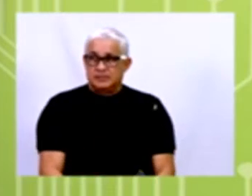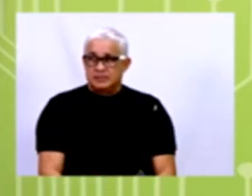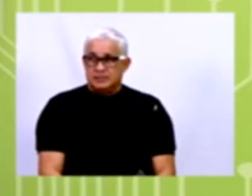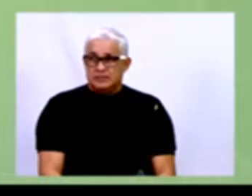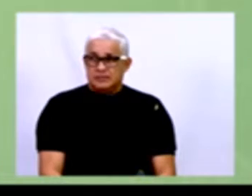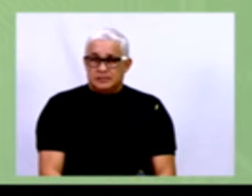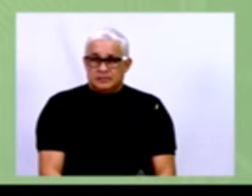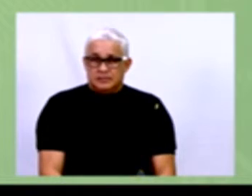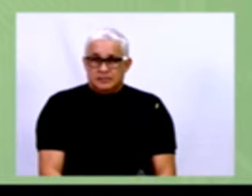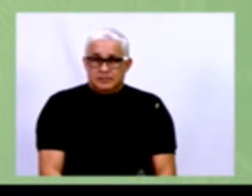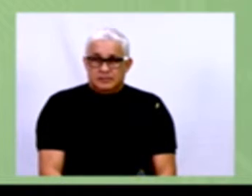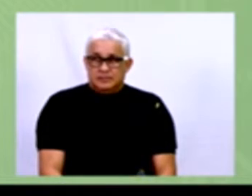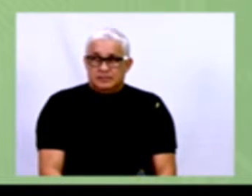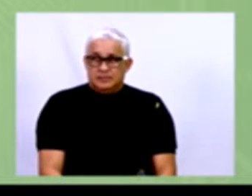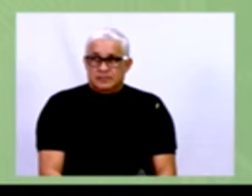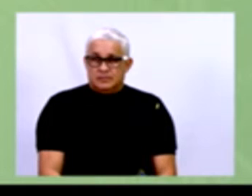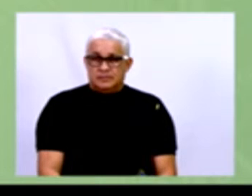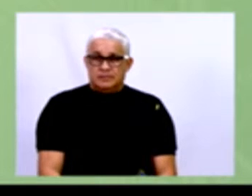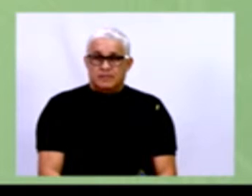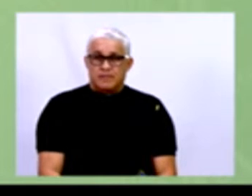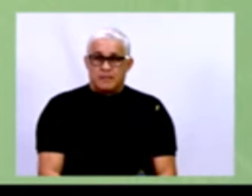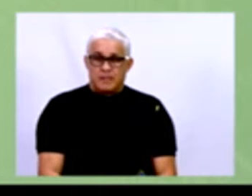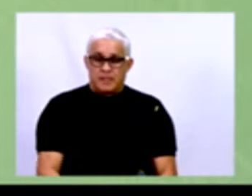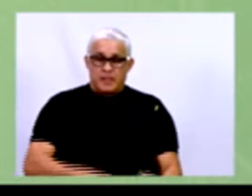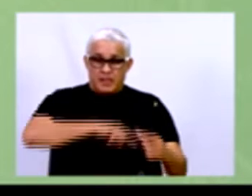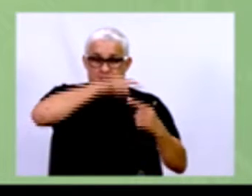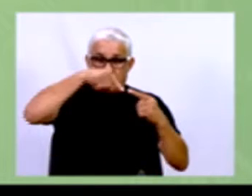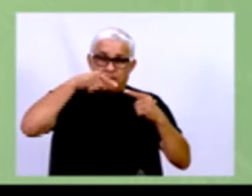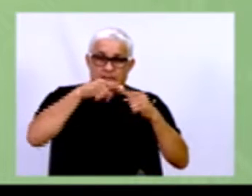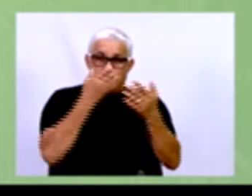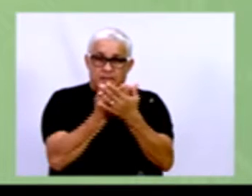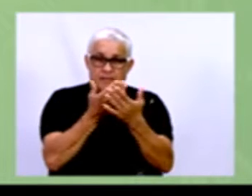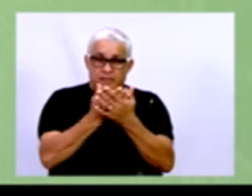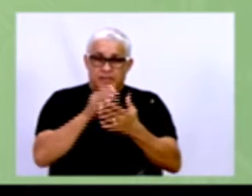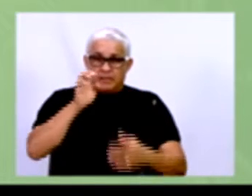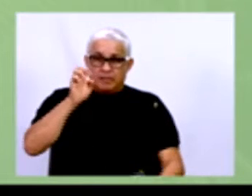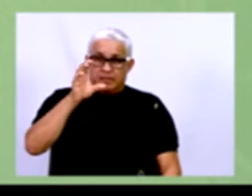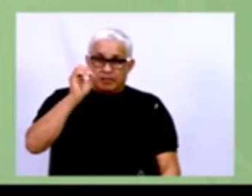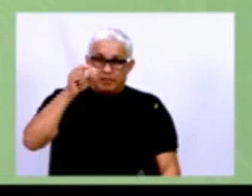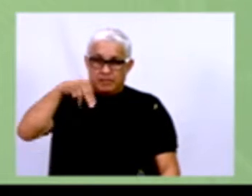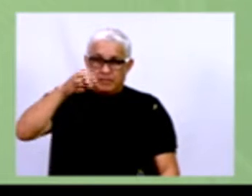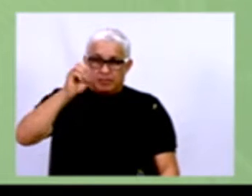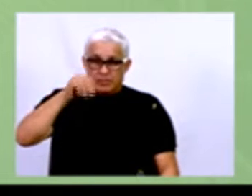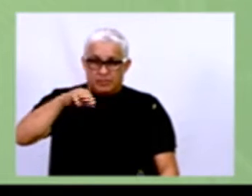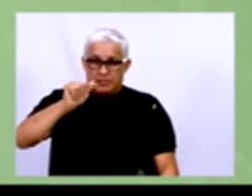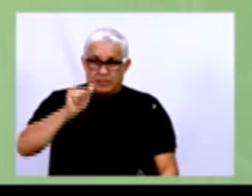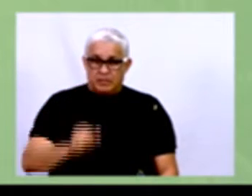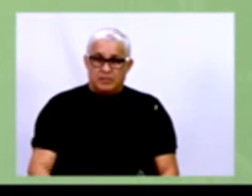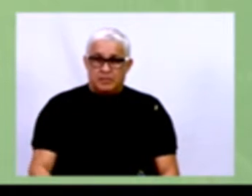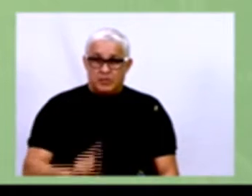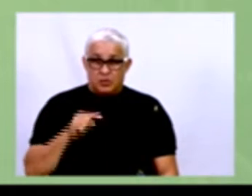Então, passamos para o tópico seguinte, que é o objeto de estudo da economia. Nós contrapomos